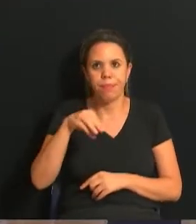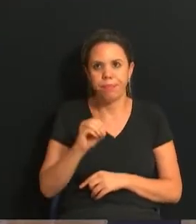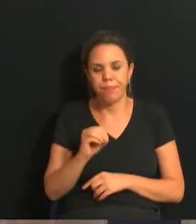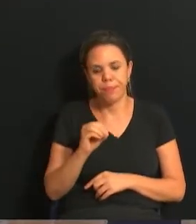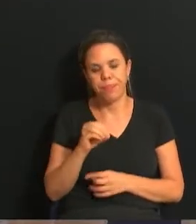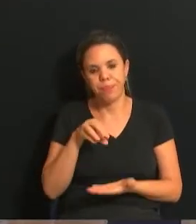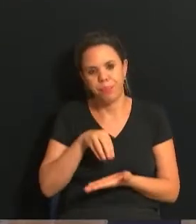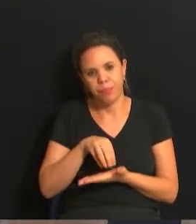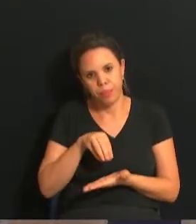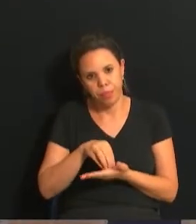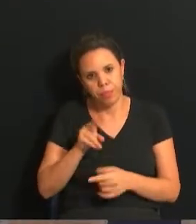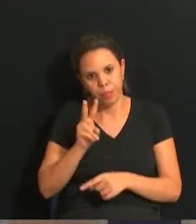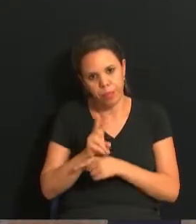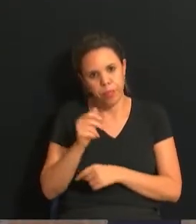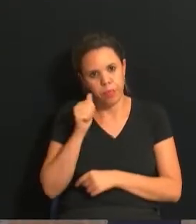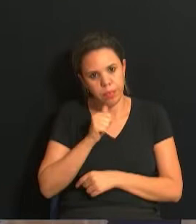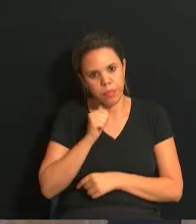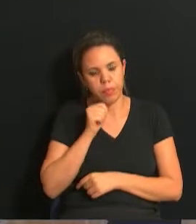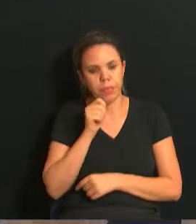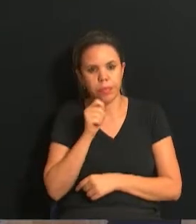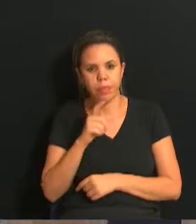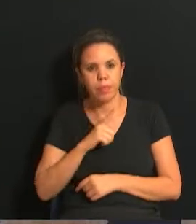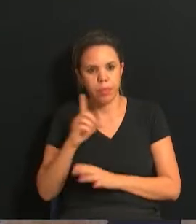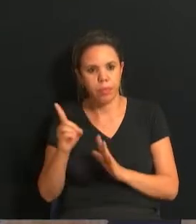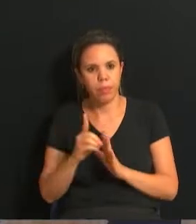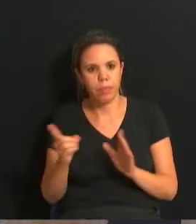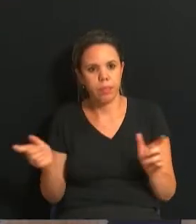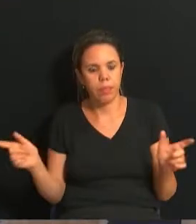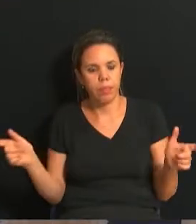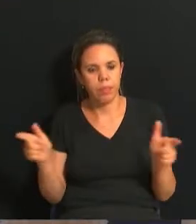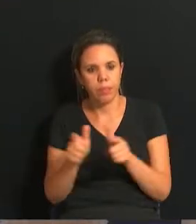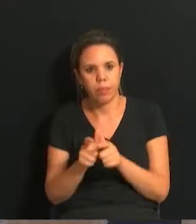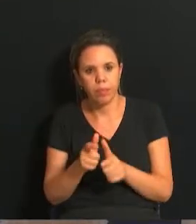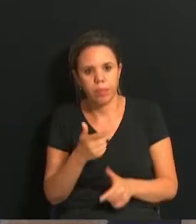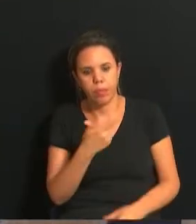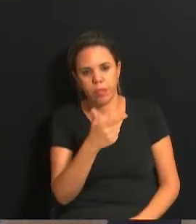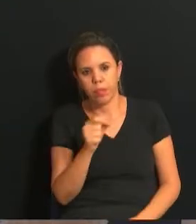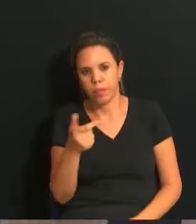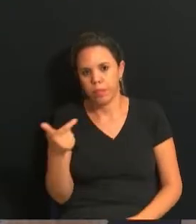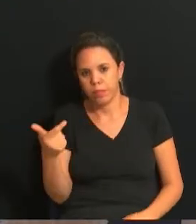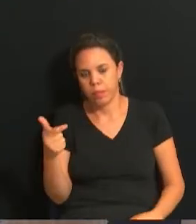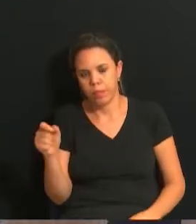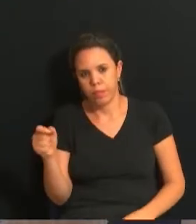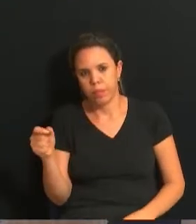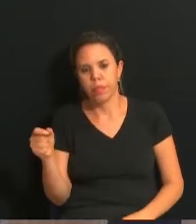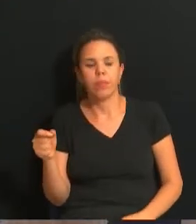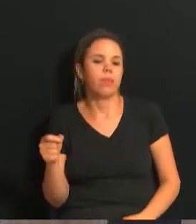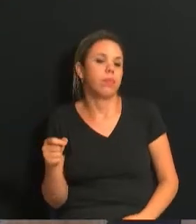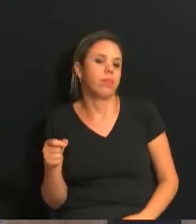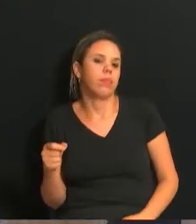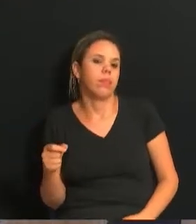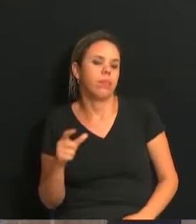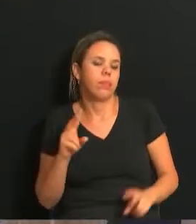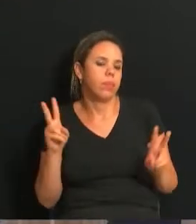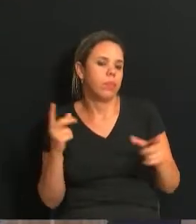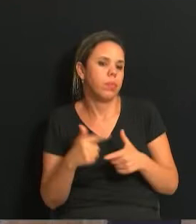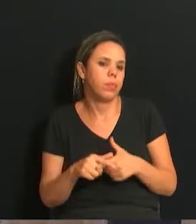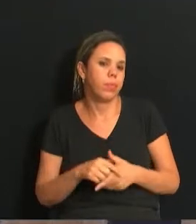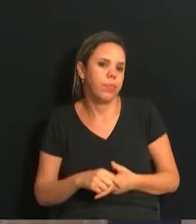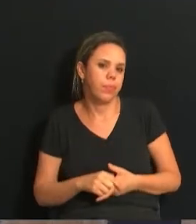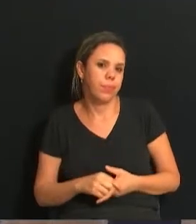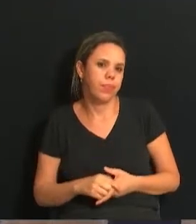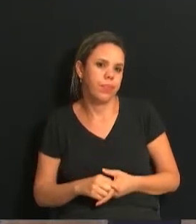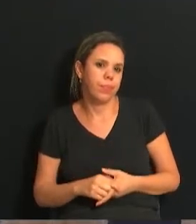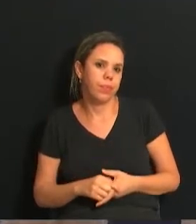que existe esse decréscimo de 2020 e 2021. Ele tem uma questão que é